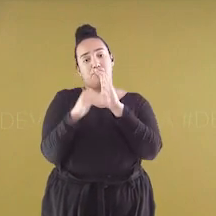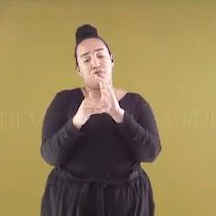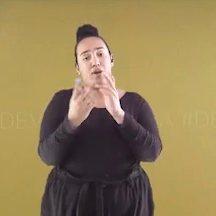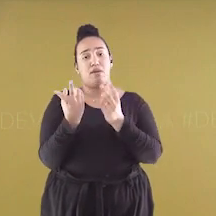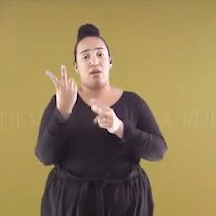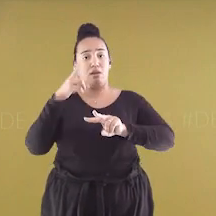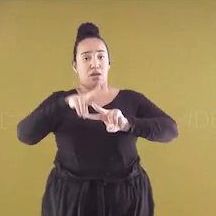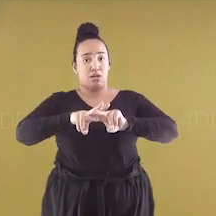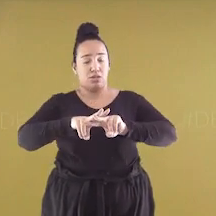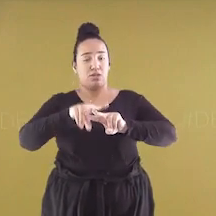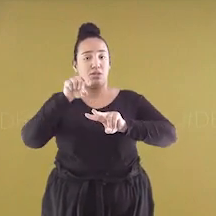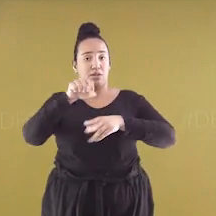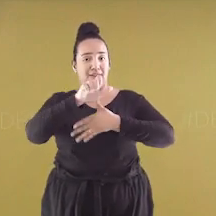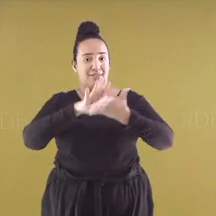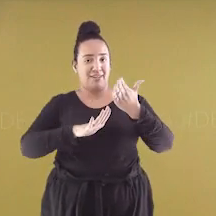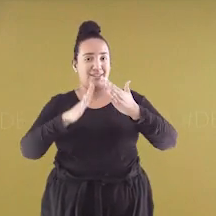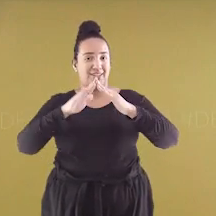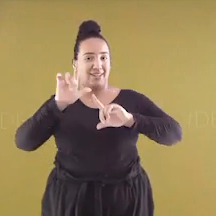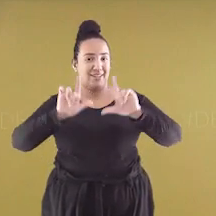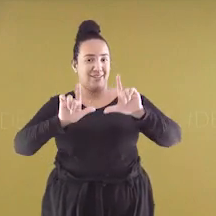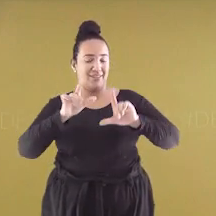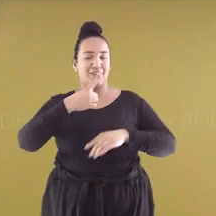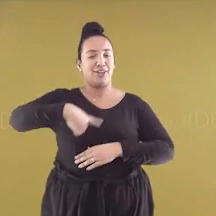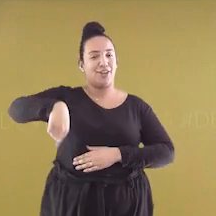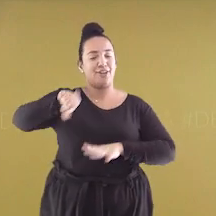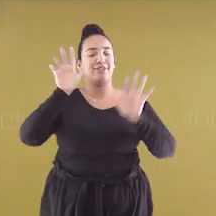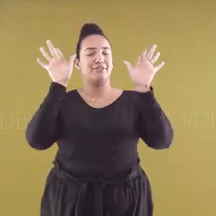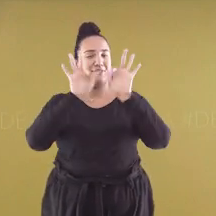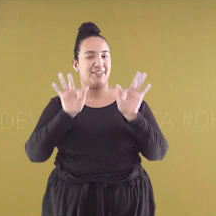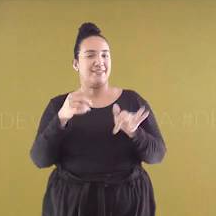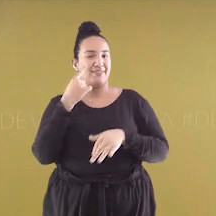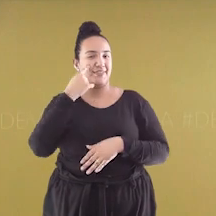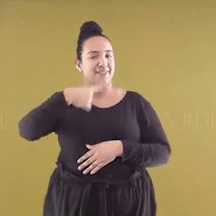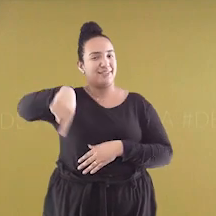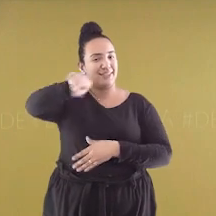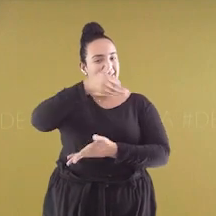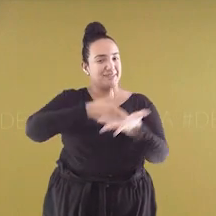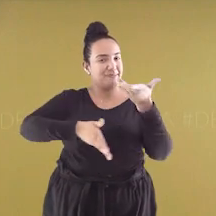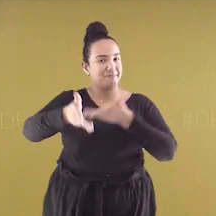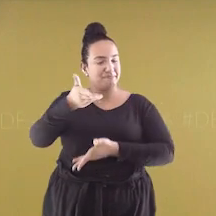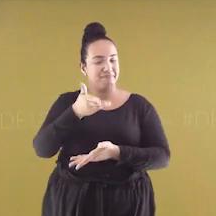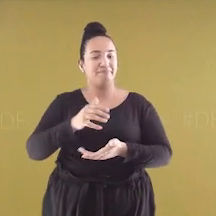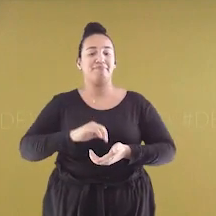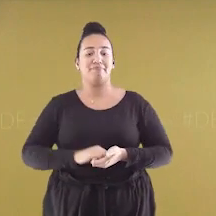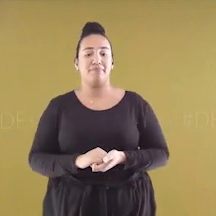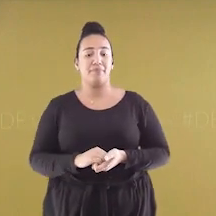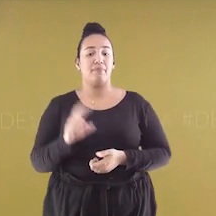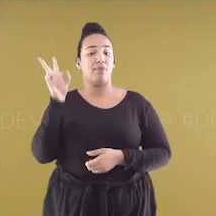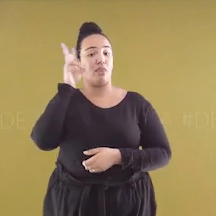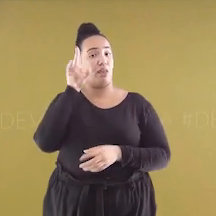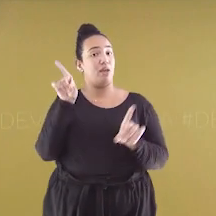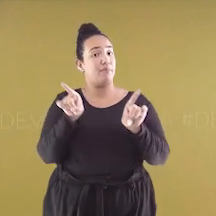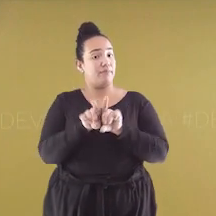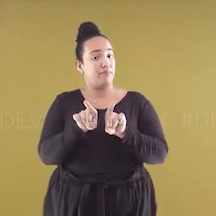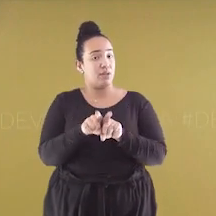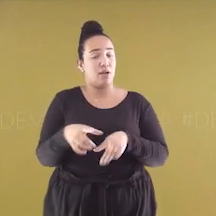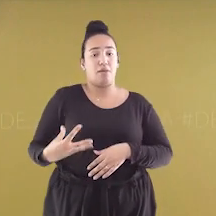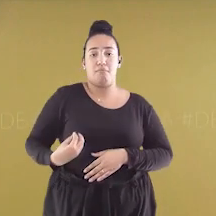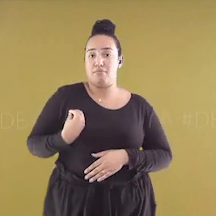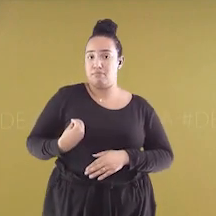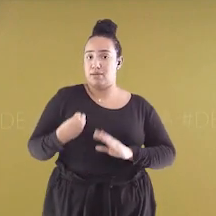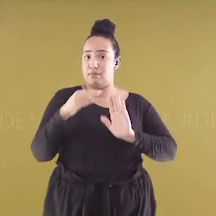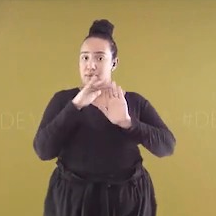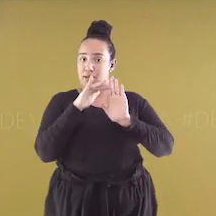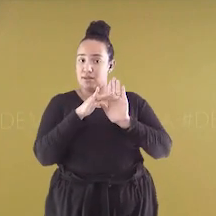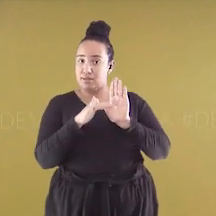foto e nos marcar na atividade, que vamos ficar muito felizes de ver a sua participação. E não esqueça também